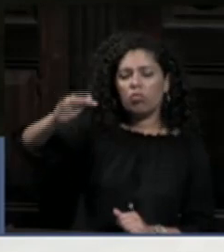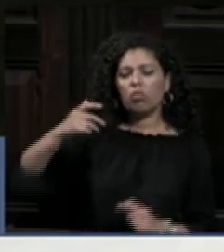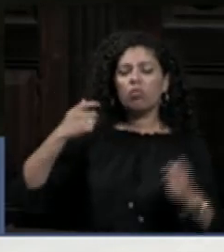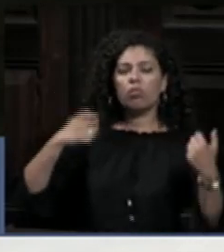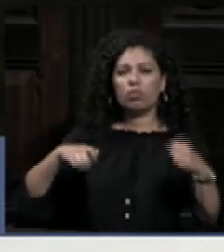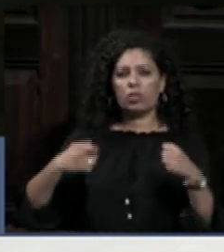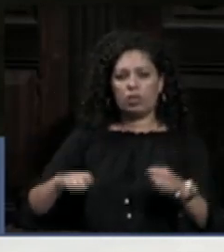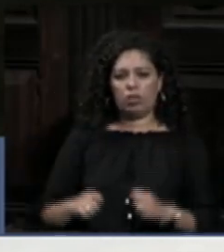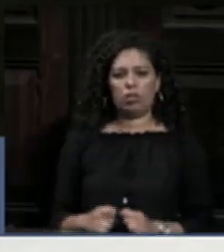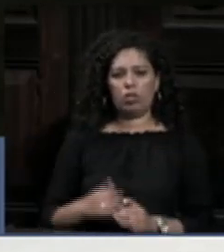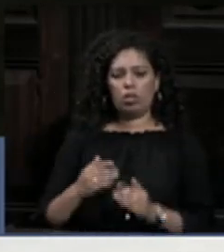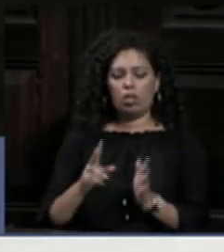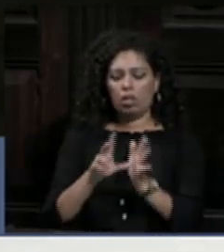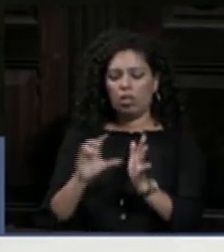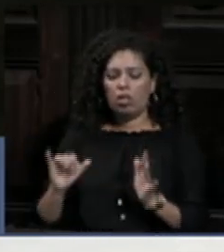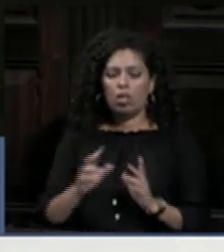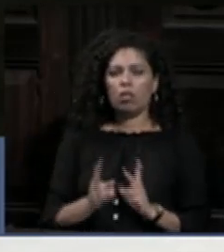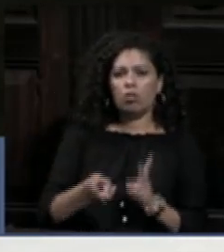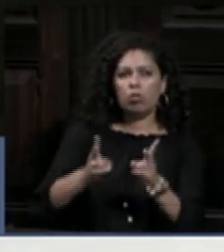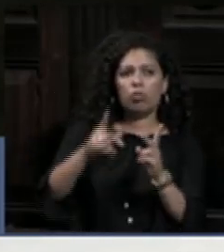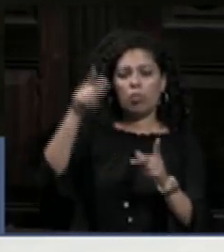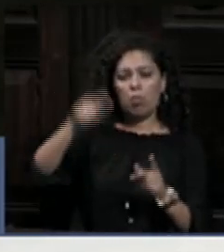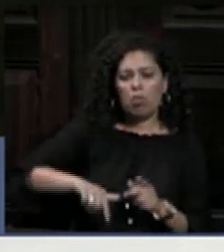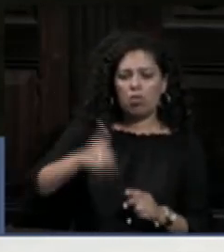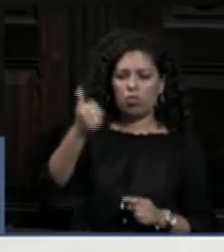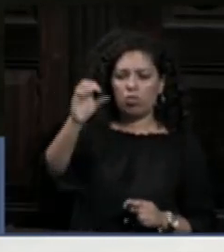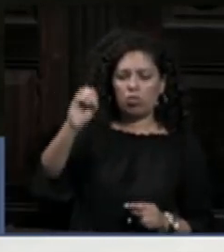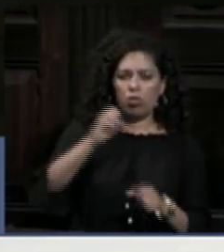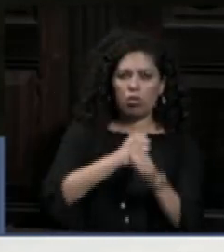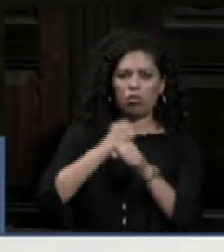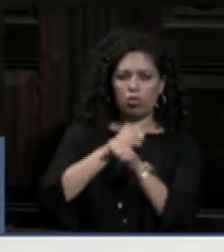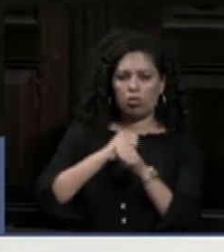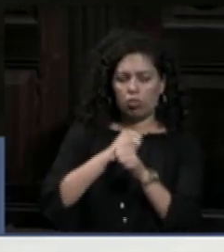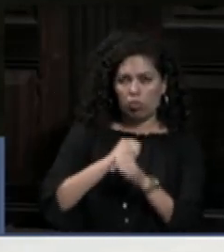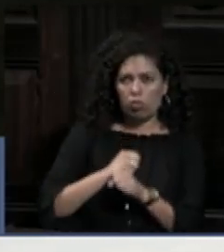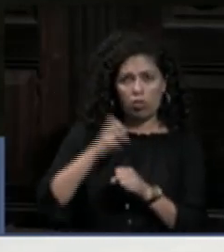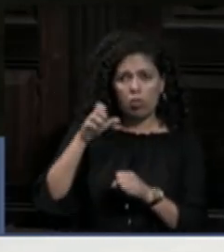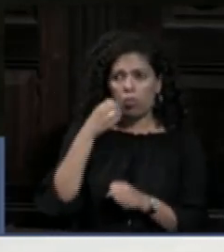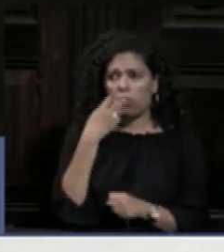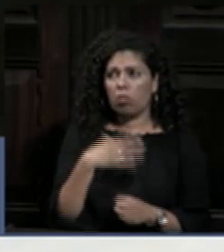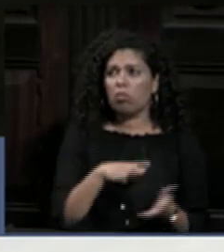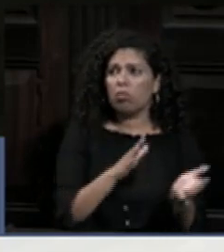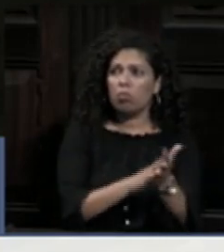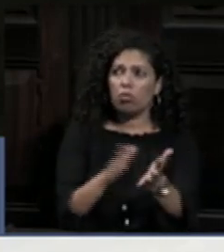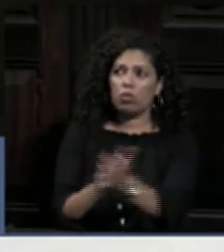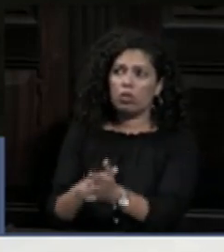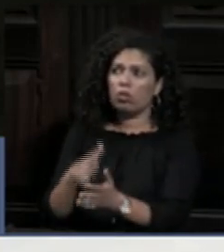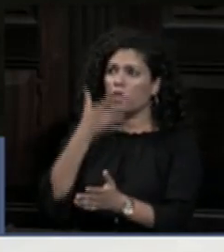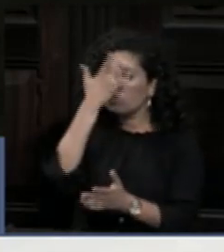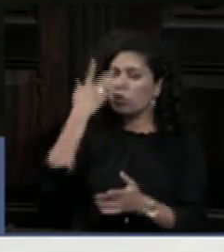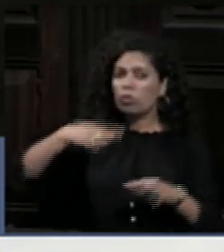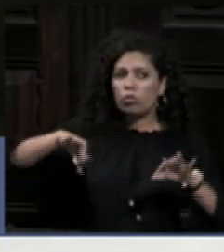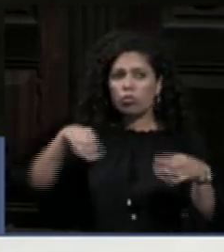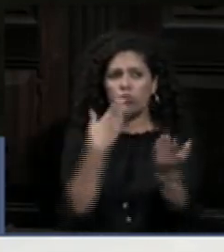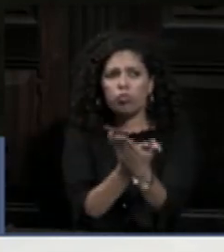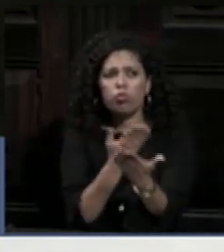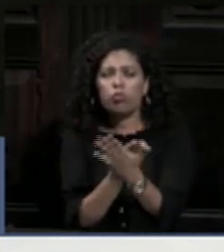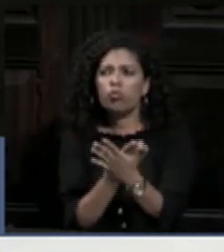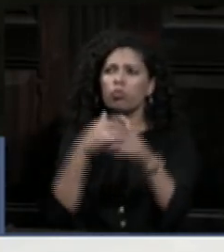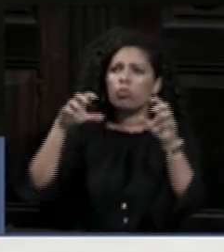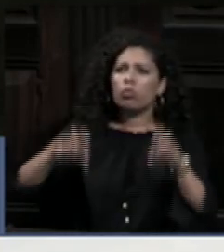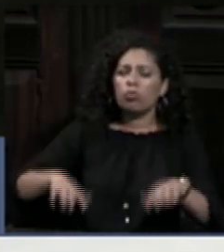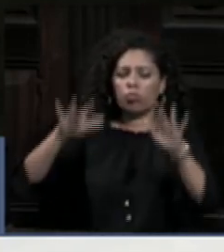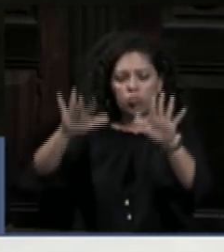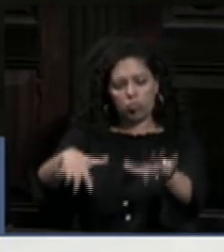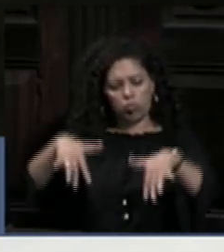lei mas 10 anos avança ainda mais portanto quero parabenizar os estudantes que estão aqui dizer